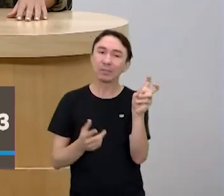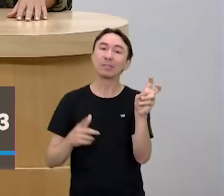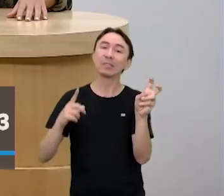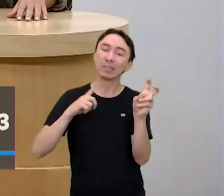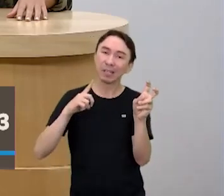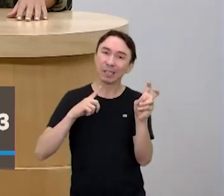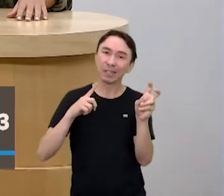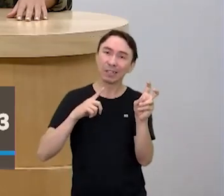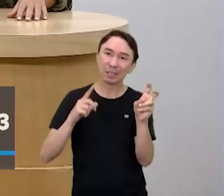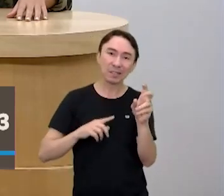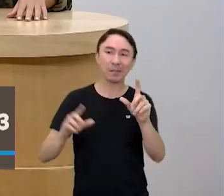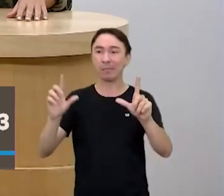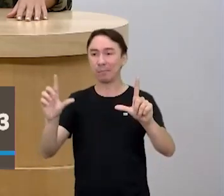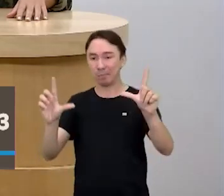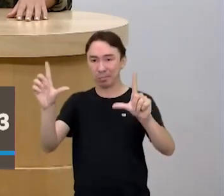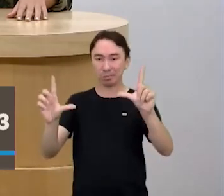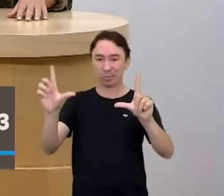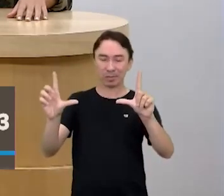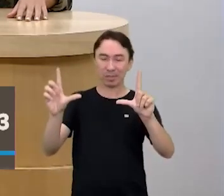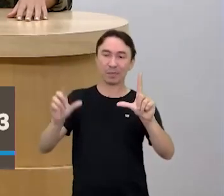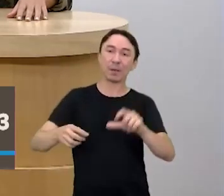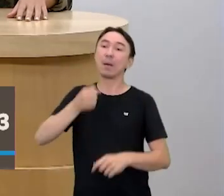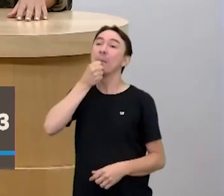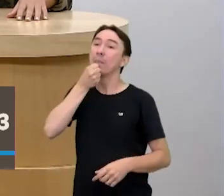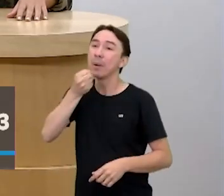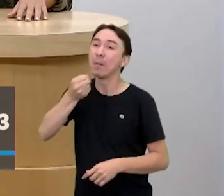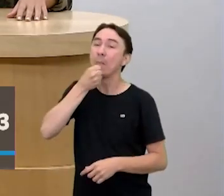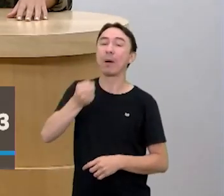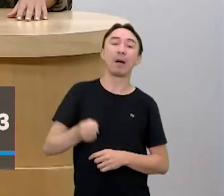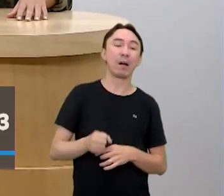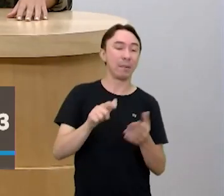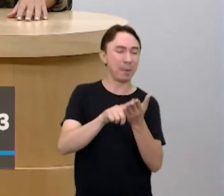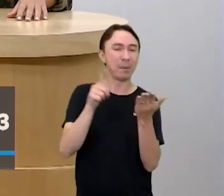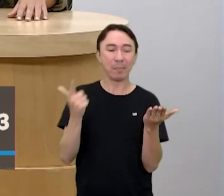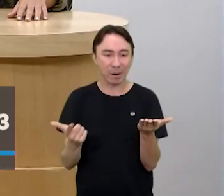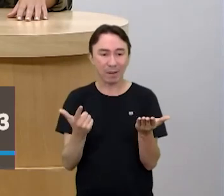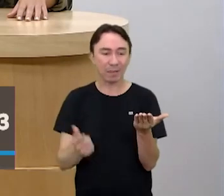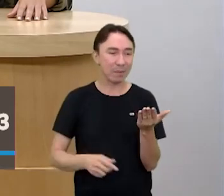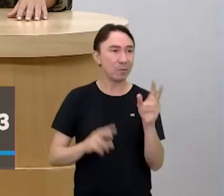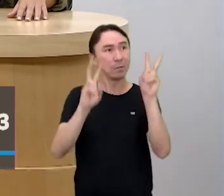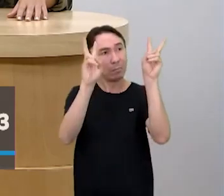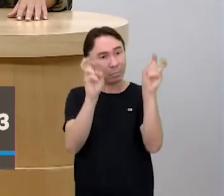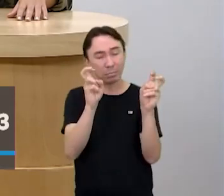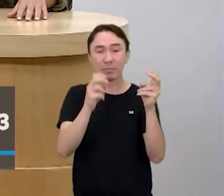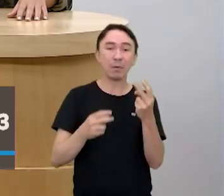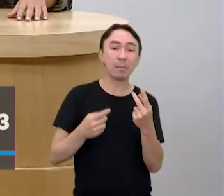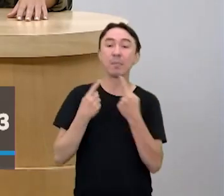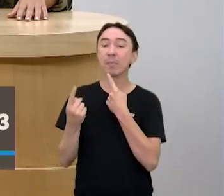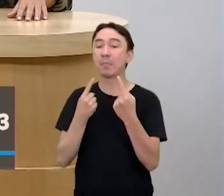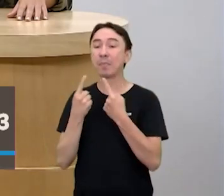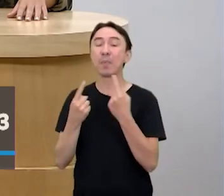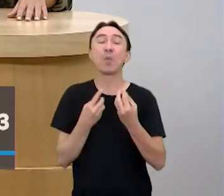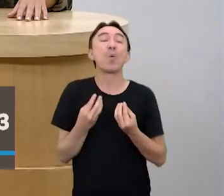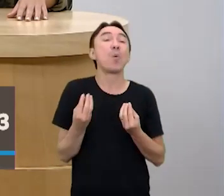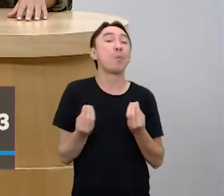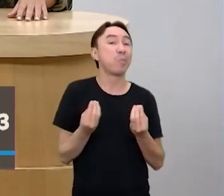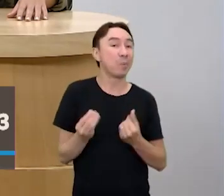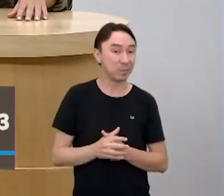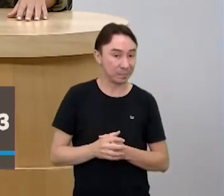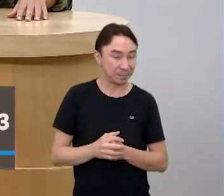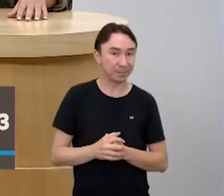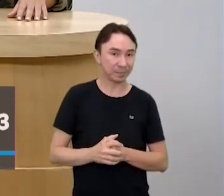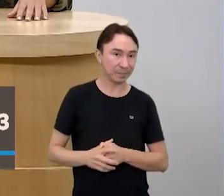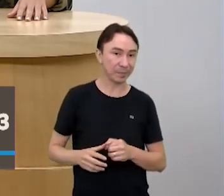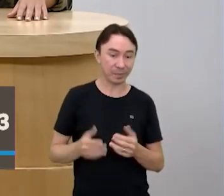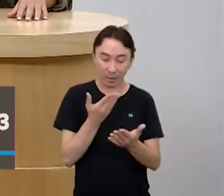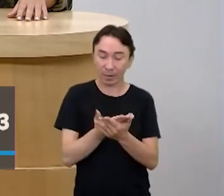noticiário. Okay. O que aconteceu, professora Tayana? Na aula anterior, eu trouxe para os nossos estudantes 2 modos de ver o jornalismo. Se você não viu